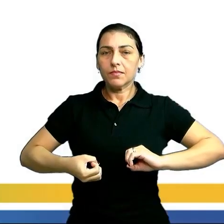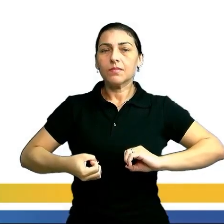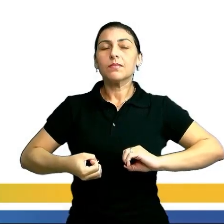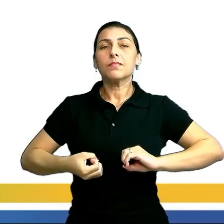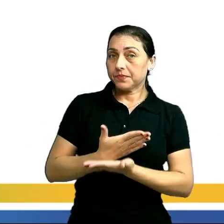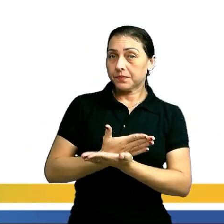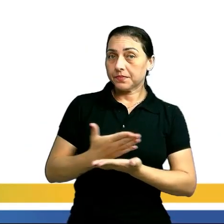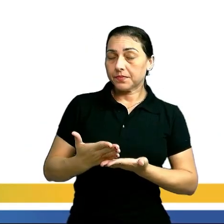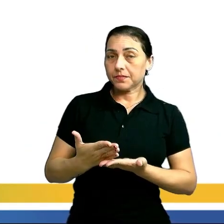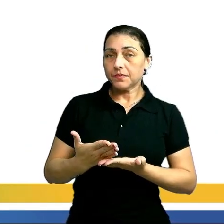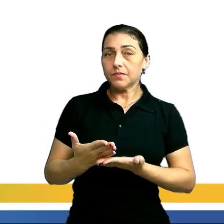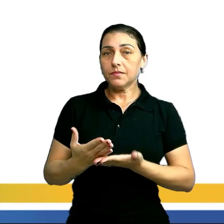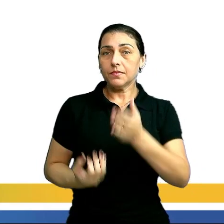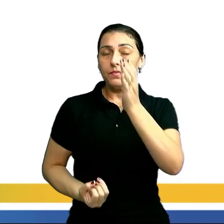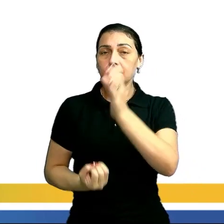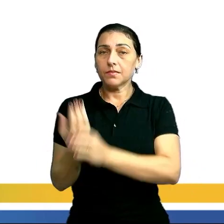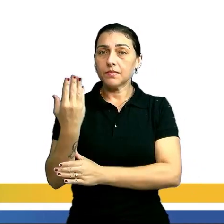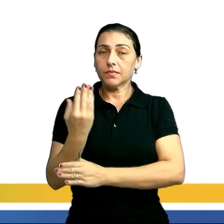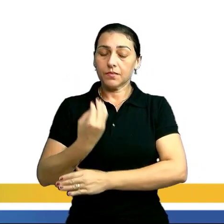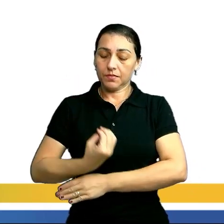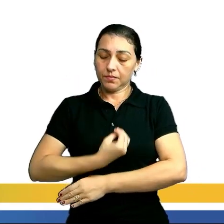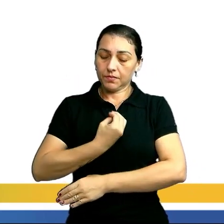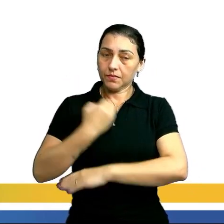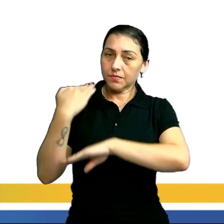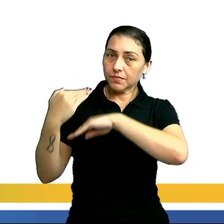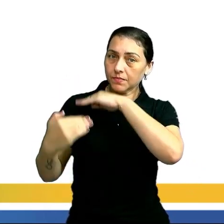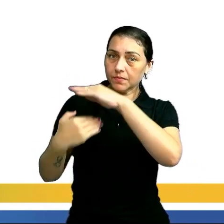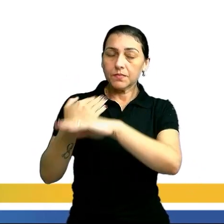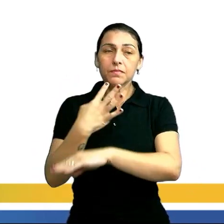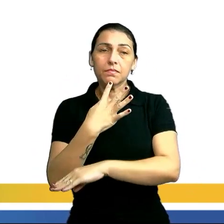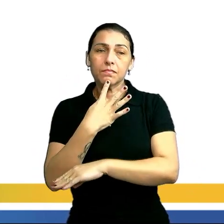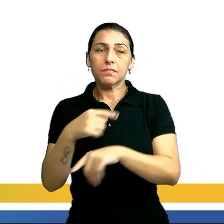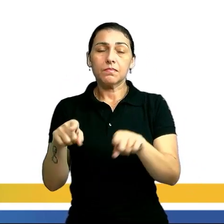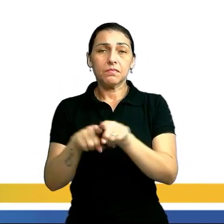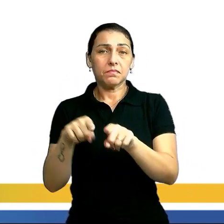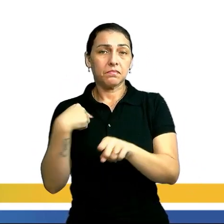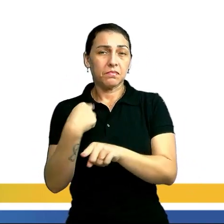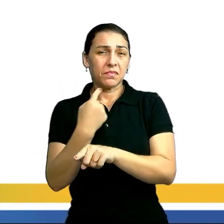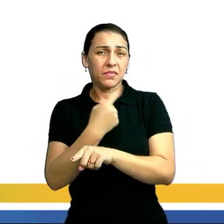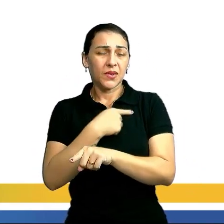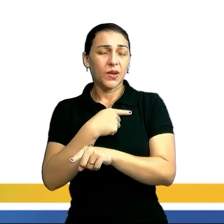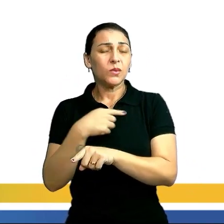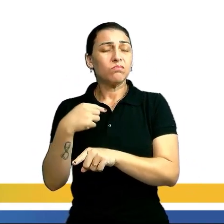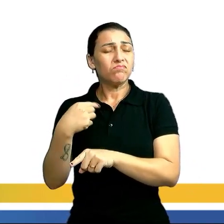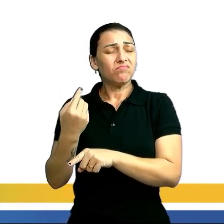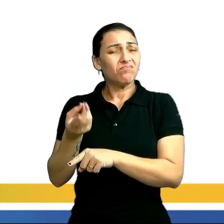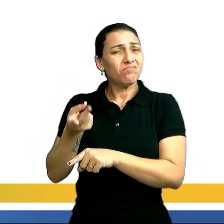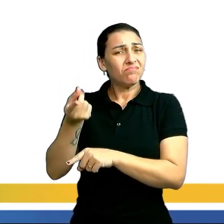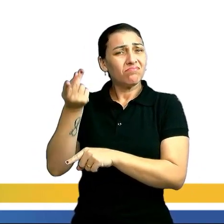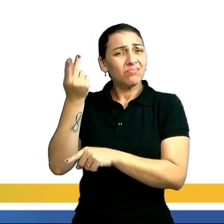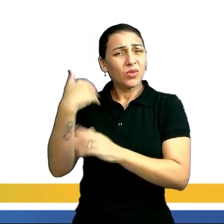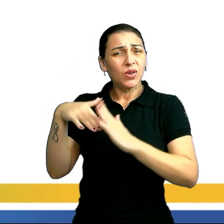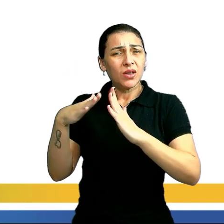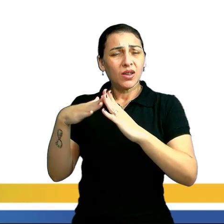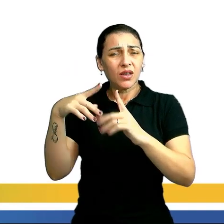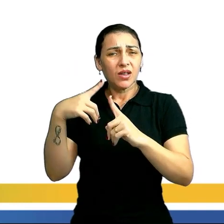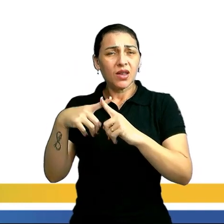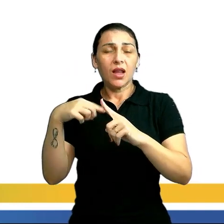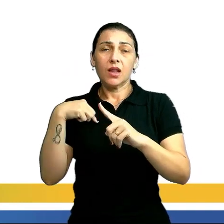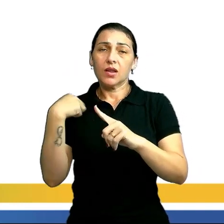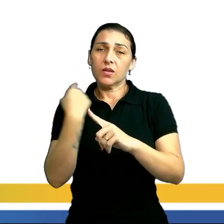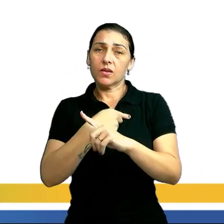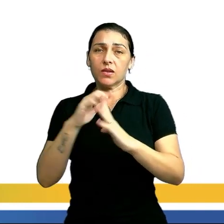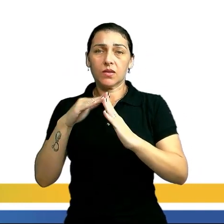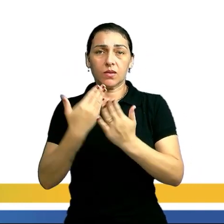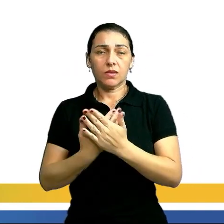Então vamos começar. A origem da vida, conhecida por nós desde as nossas igrejas, as nossas